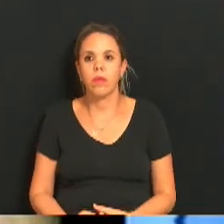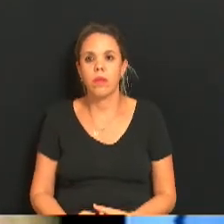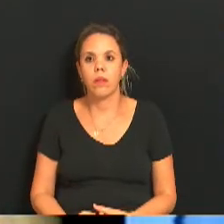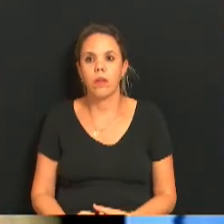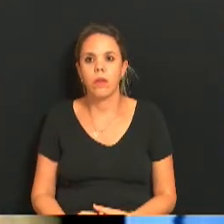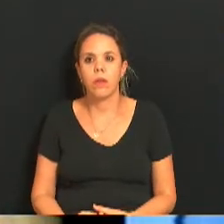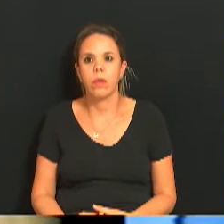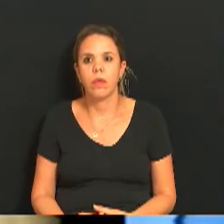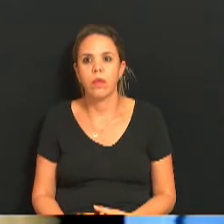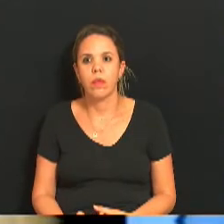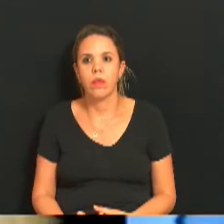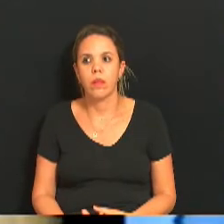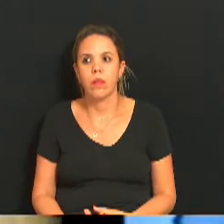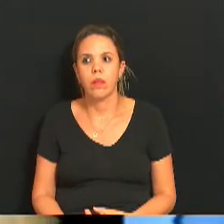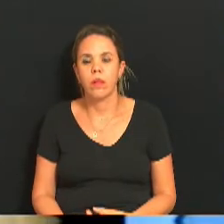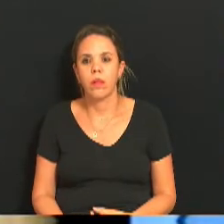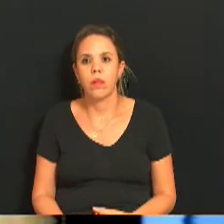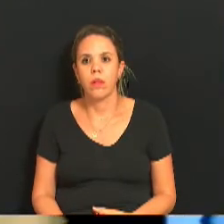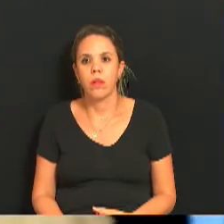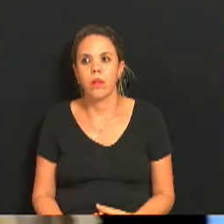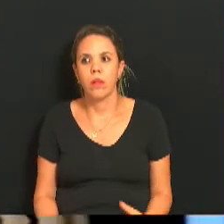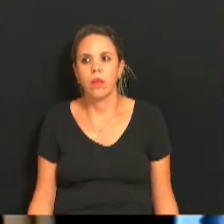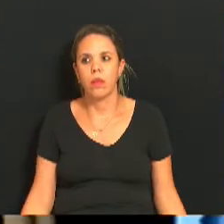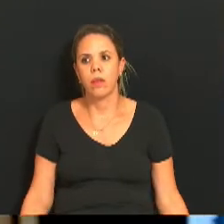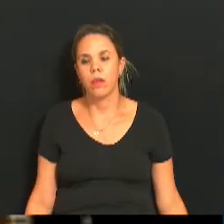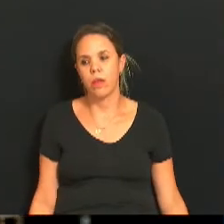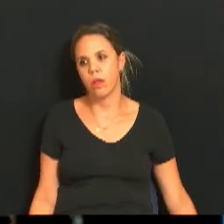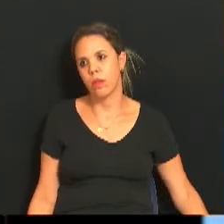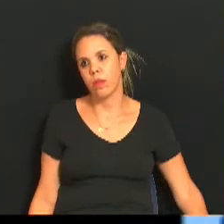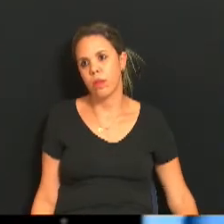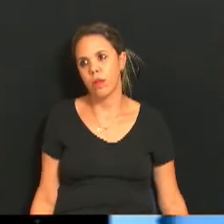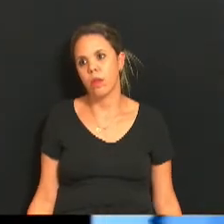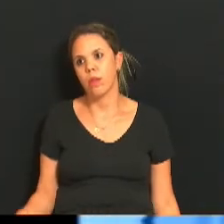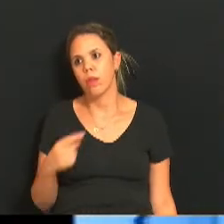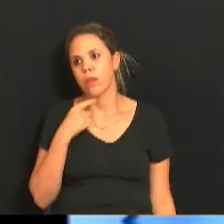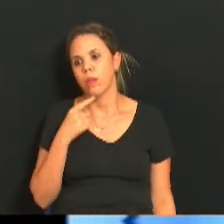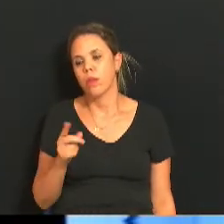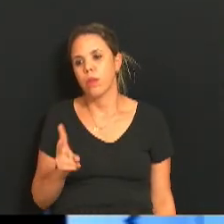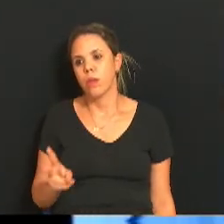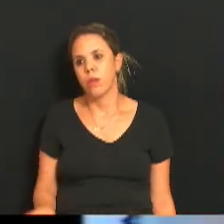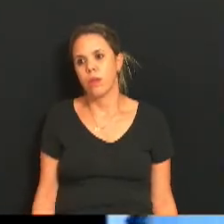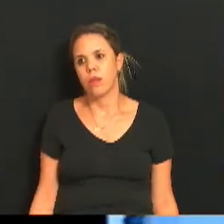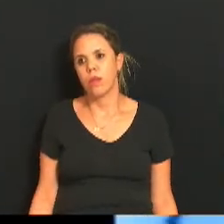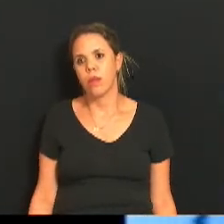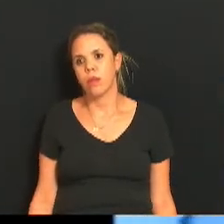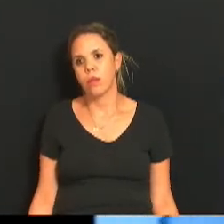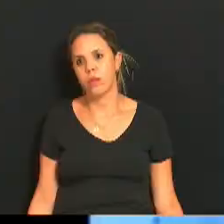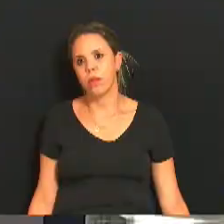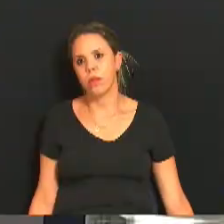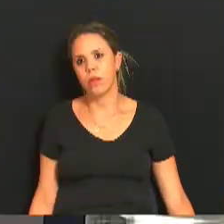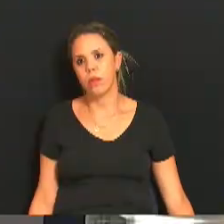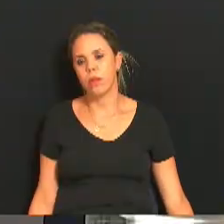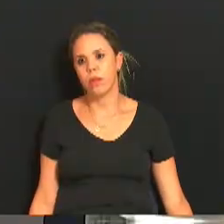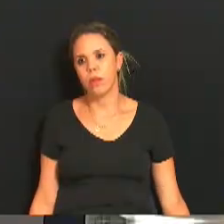vai passamos a palavra se ficarem mais algumas dúvidas quando se encontra dispositivos